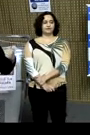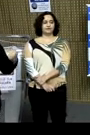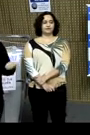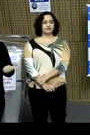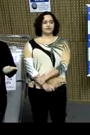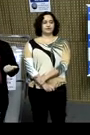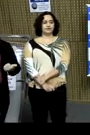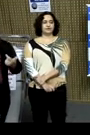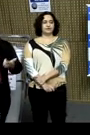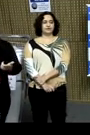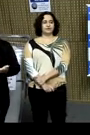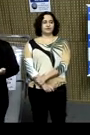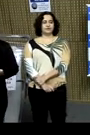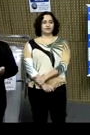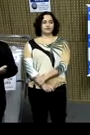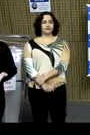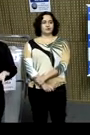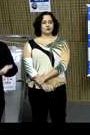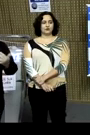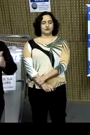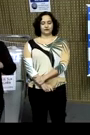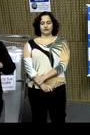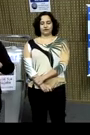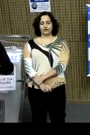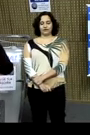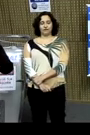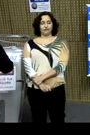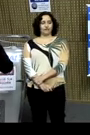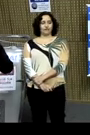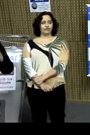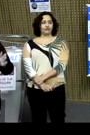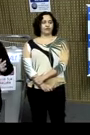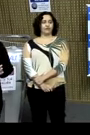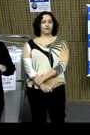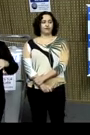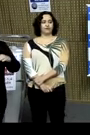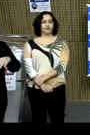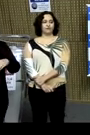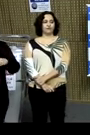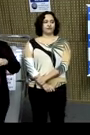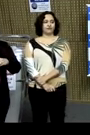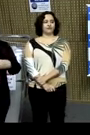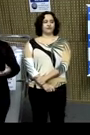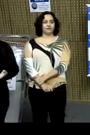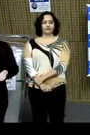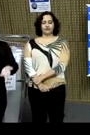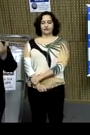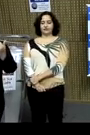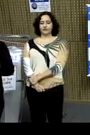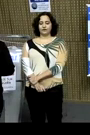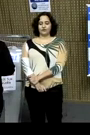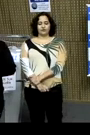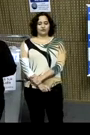equipe, tanto o agente acolhedor da frente, quanto a triagem, e as enfermeiras também têm essas